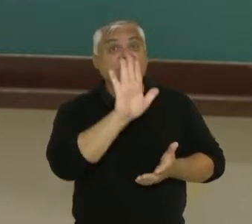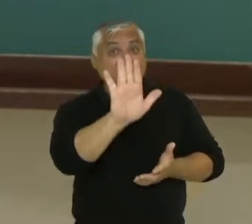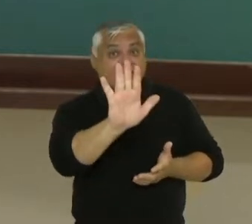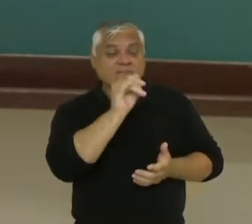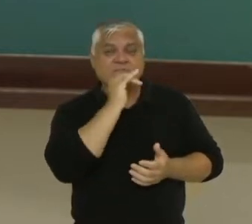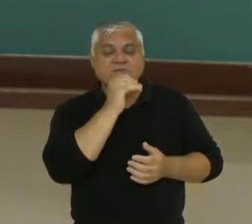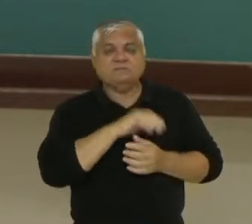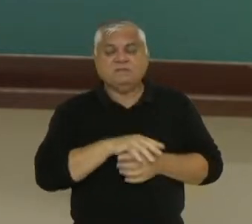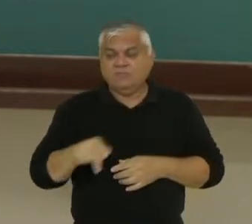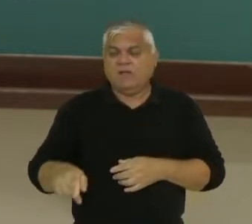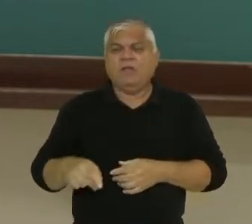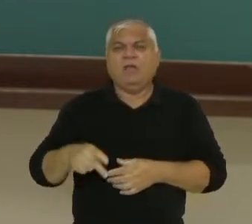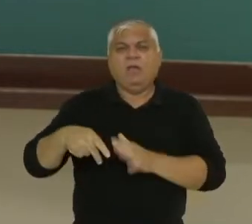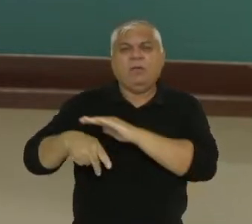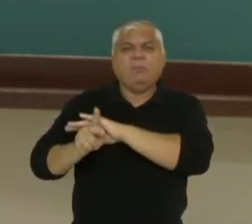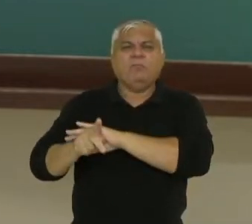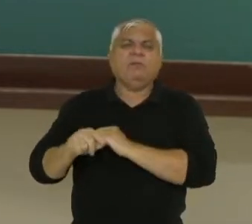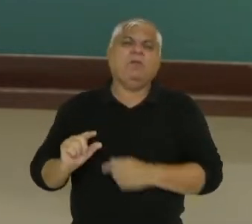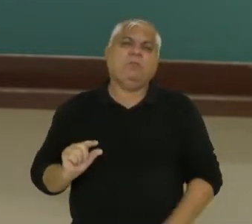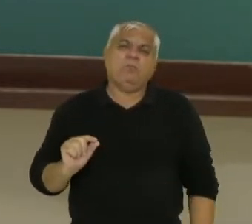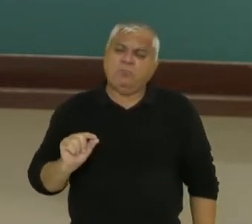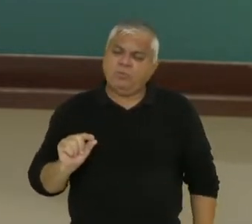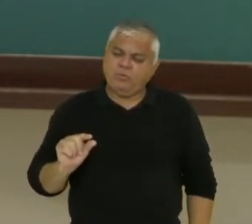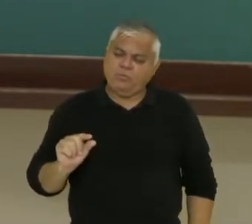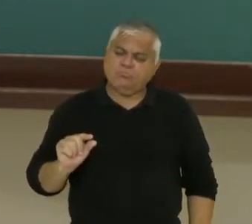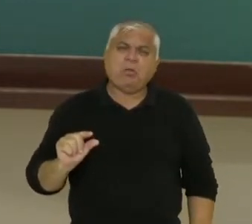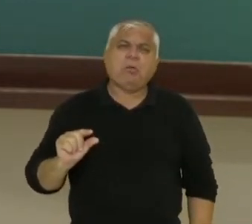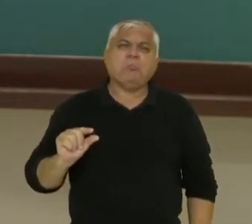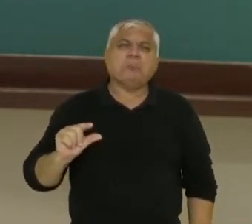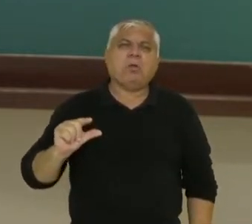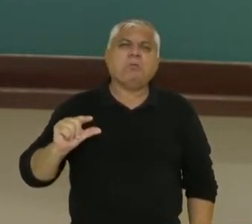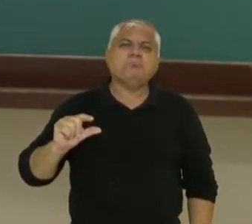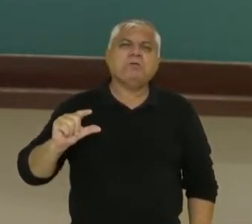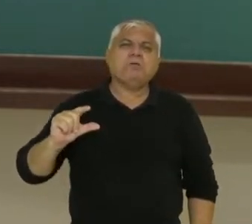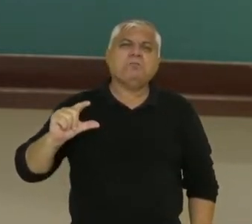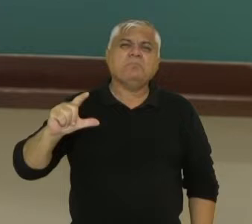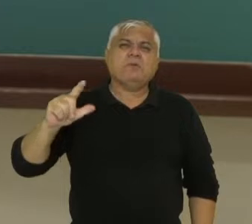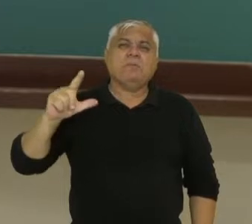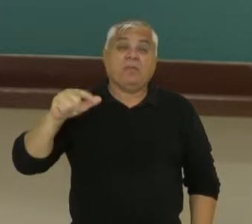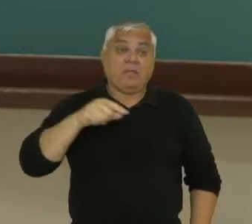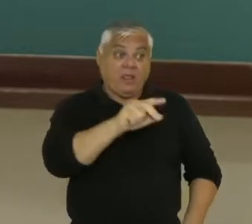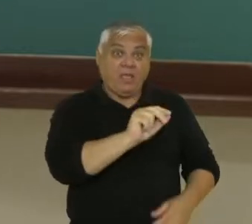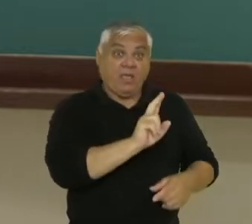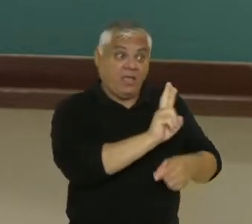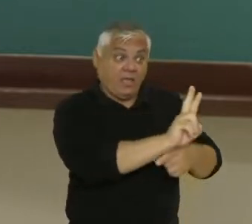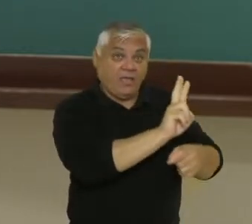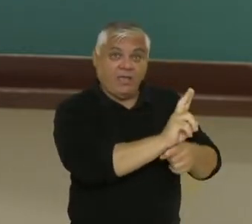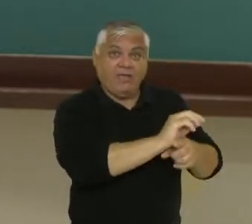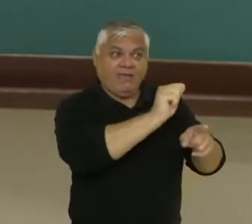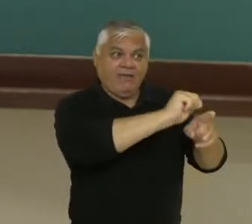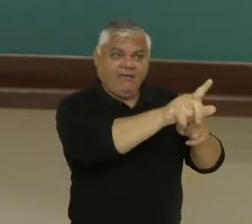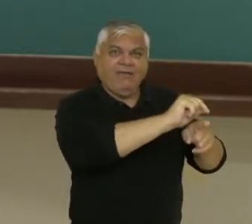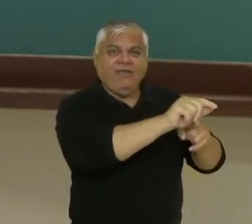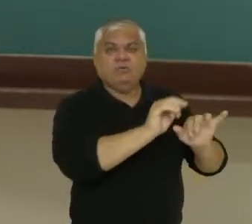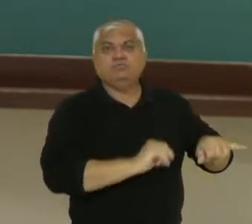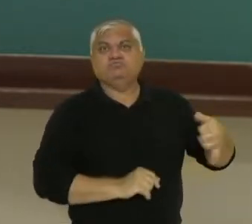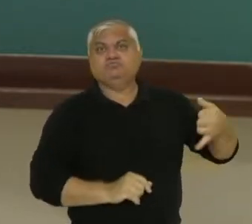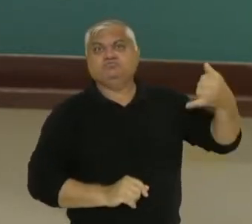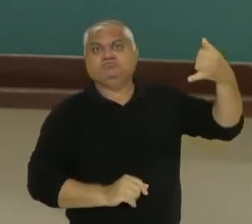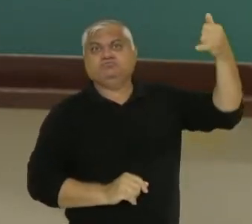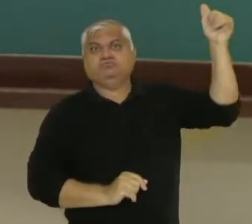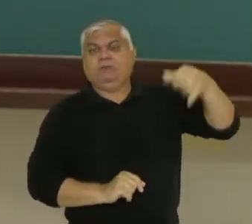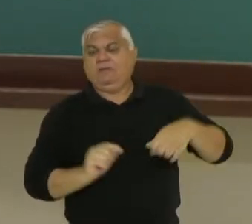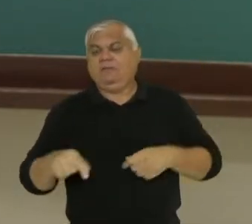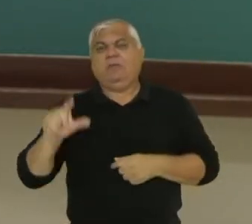o rendimento da poupança é baixo e o financiamento é um juro bem maior. Consequentemente, a diferença entre eles vai